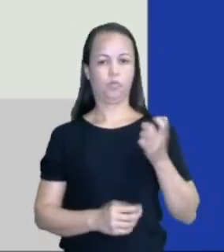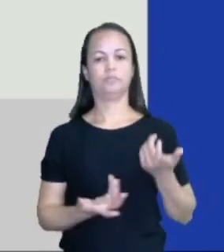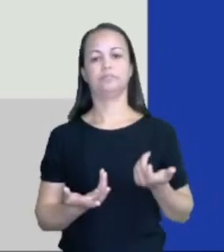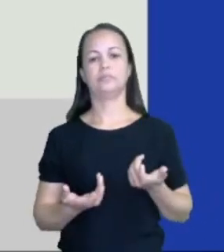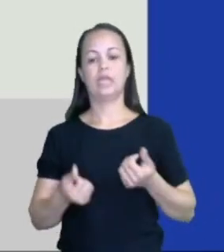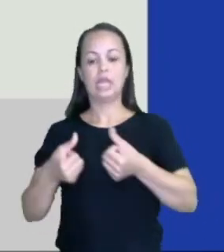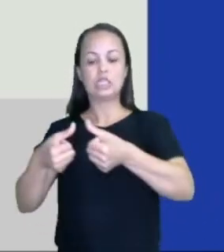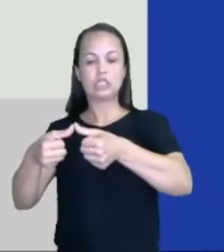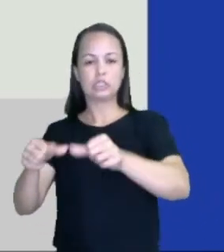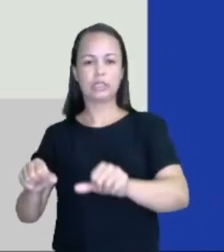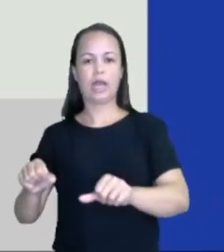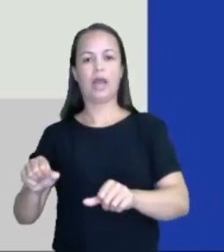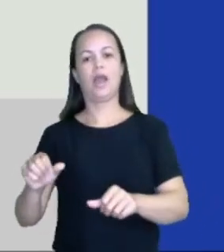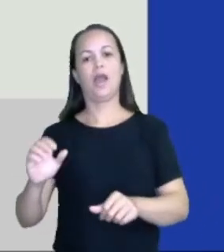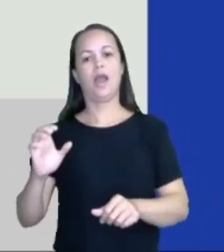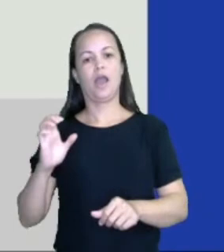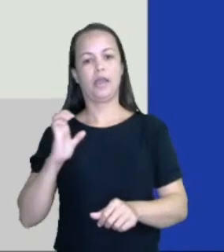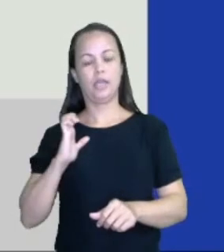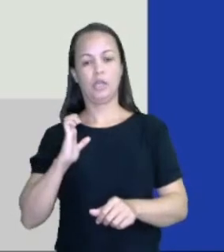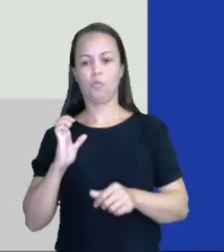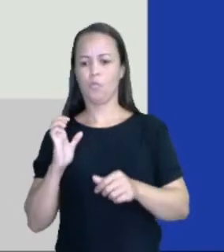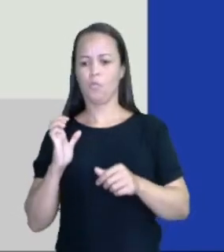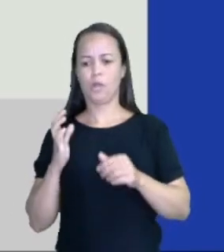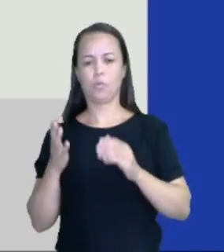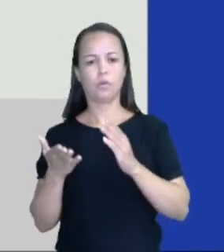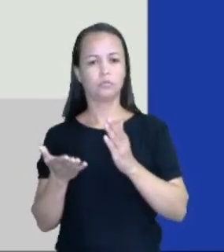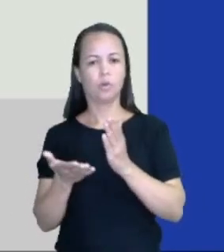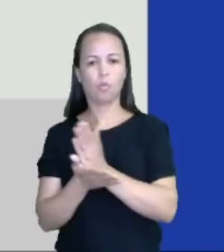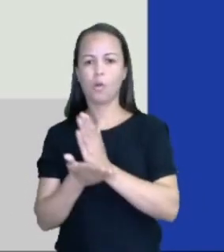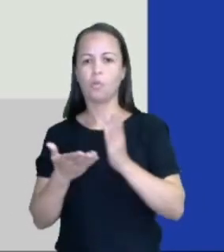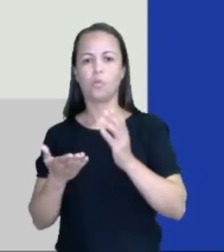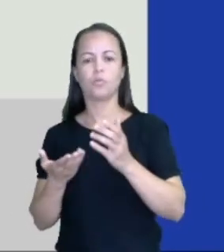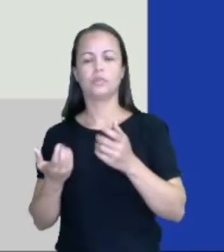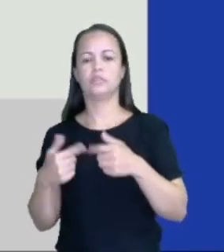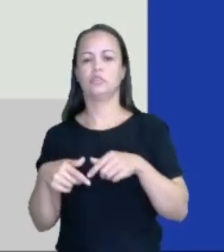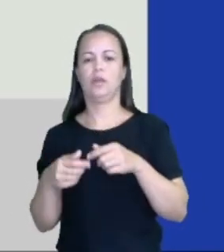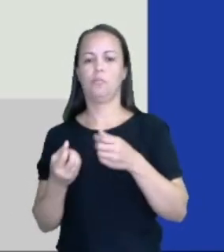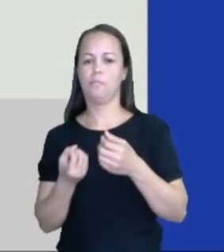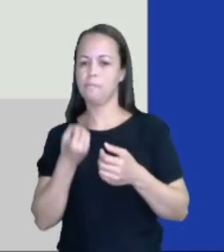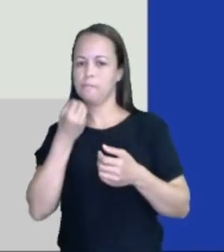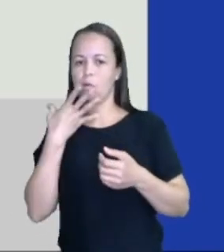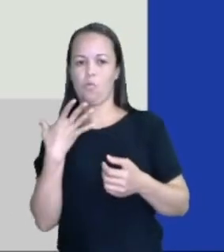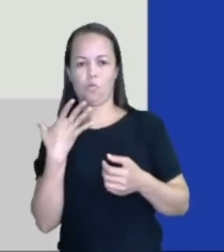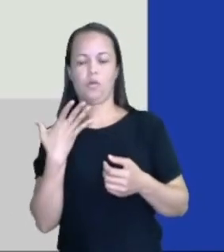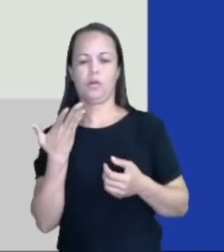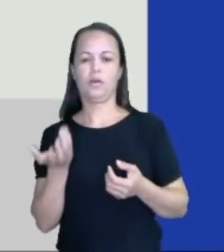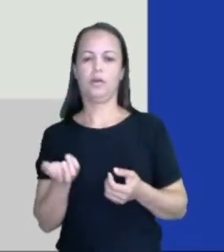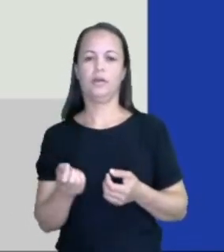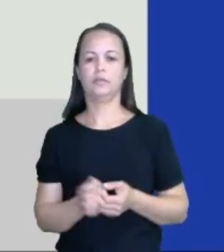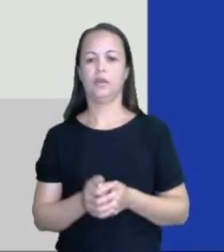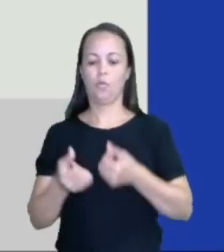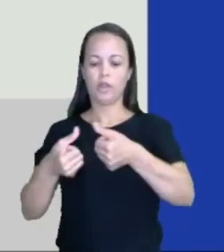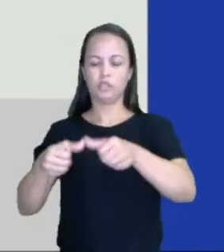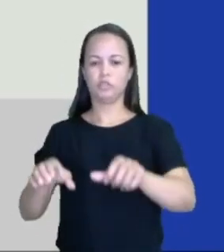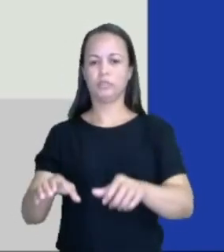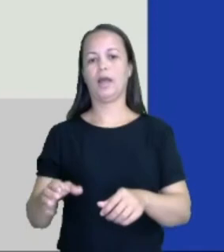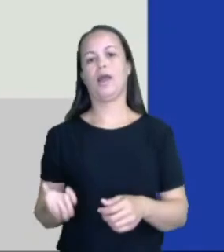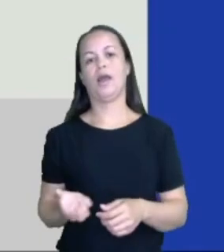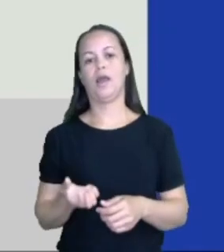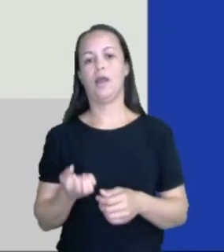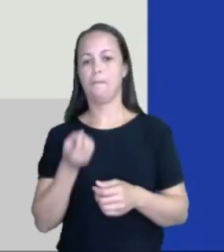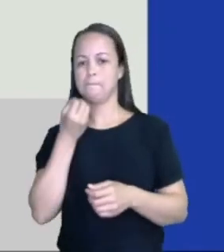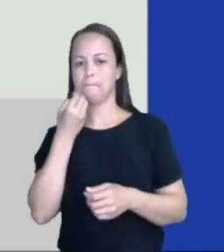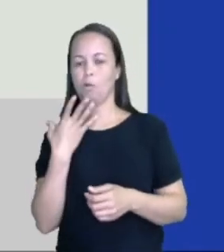rico é quando alguma coisa está muito boa, né? Geralmente usado para alimentos.